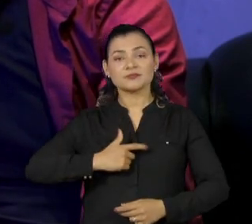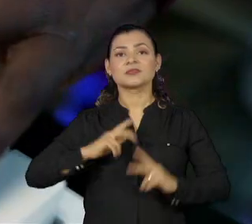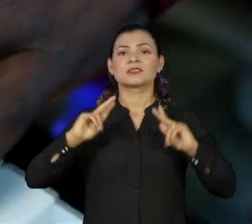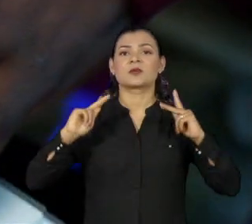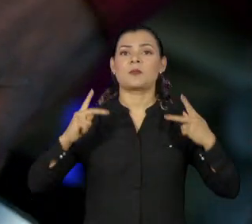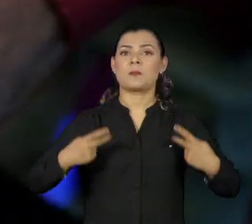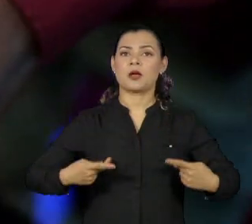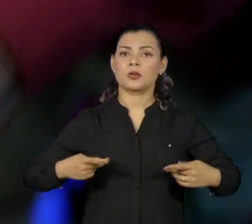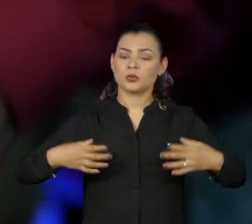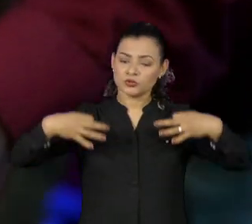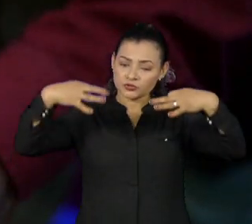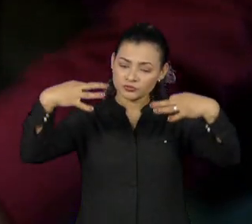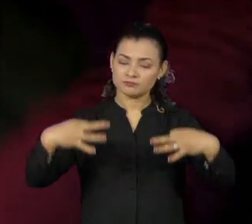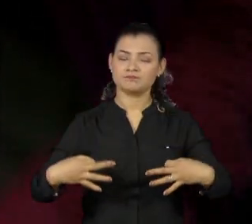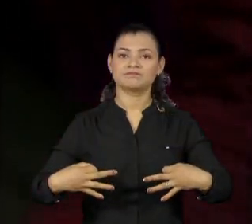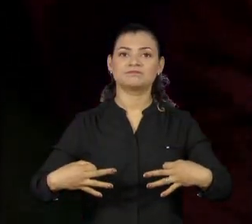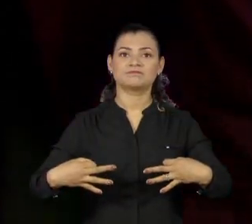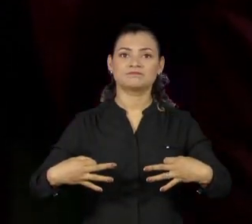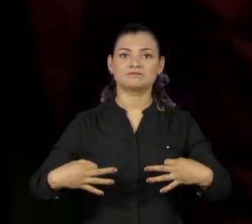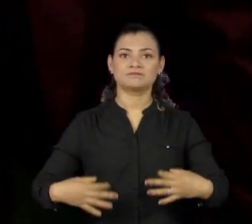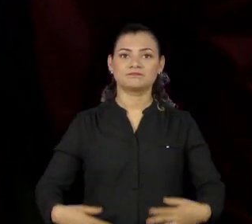né?